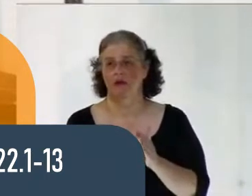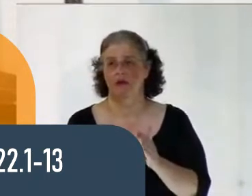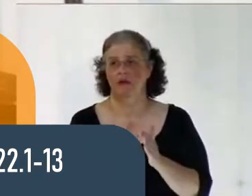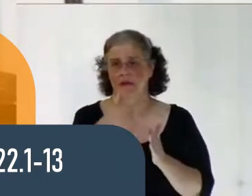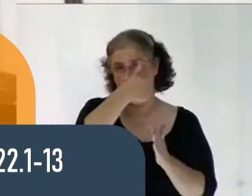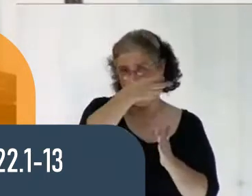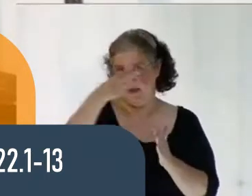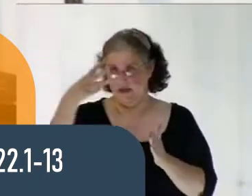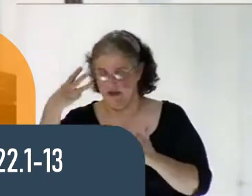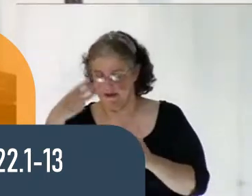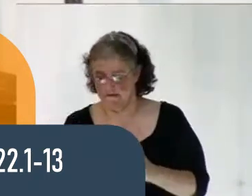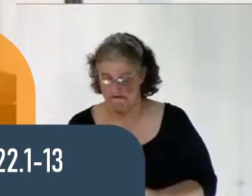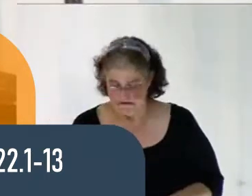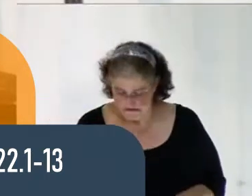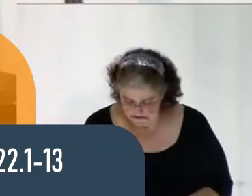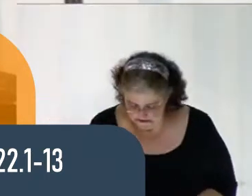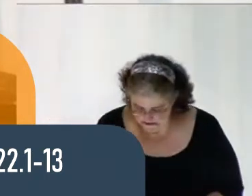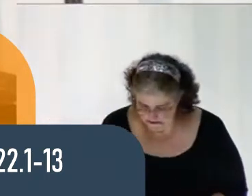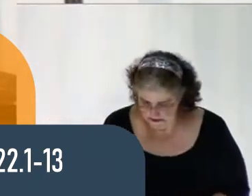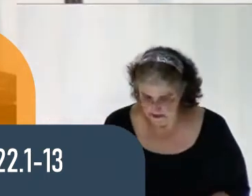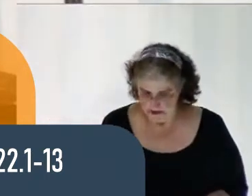13.